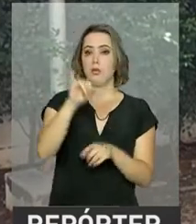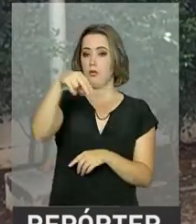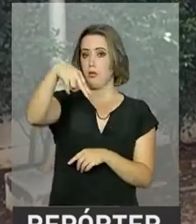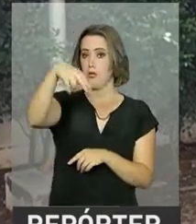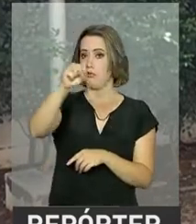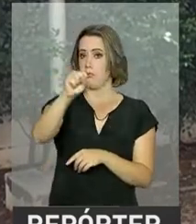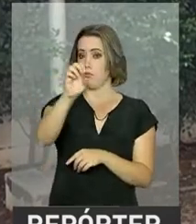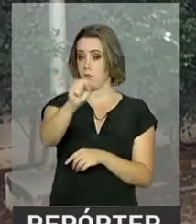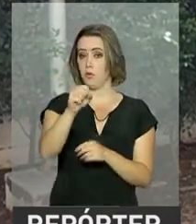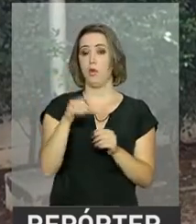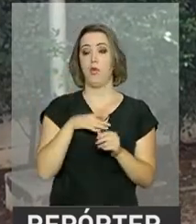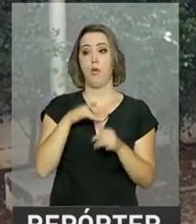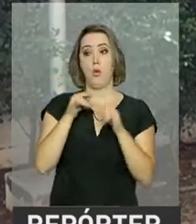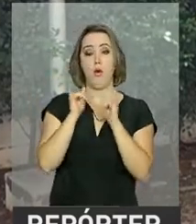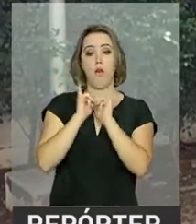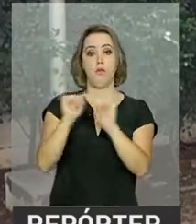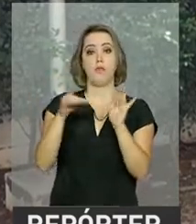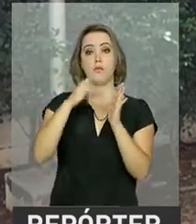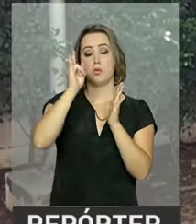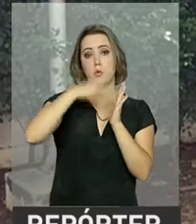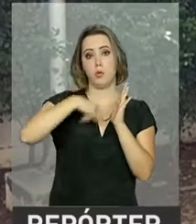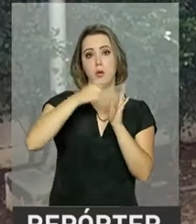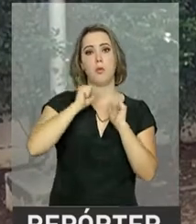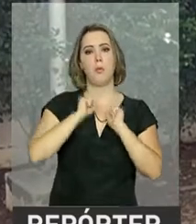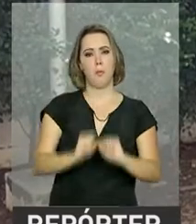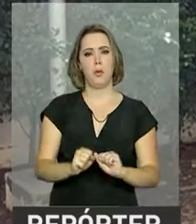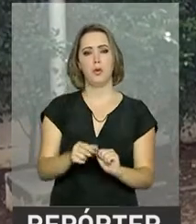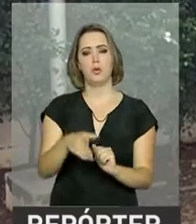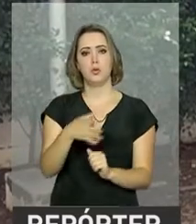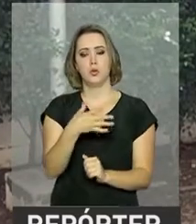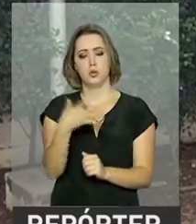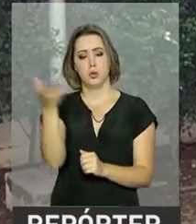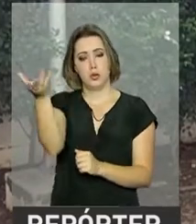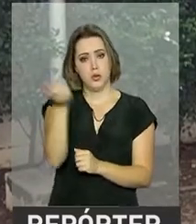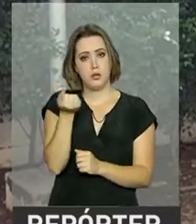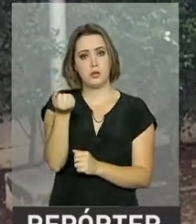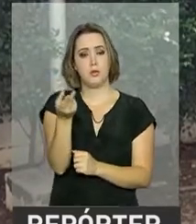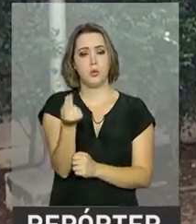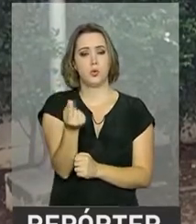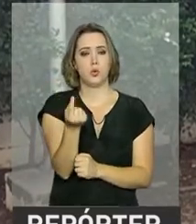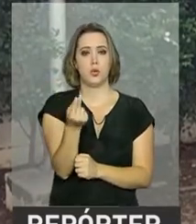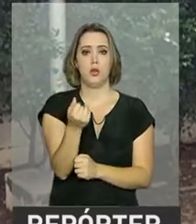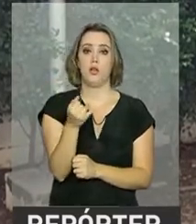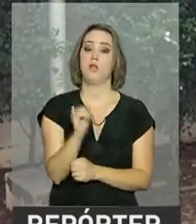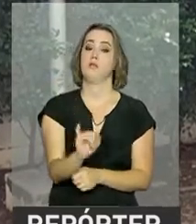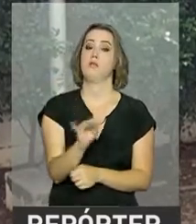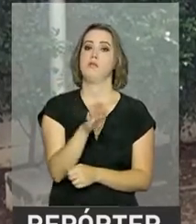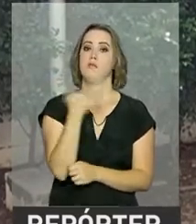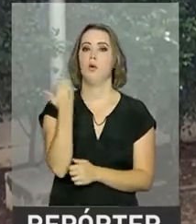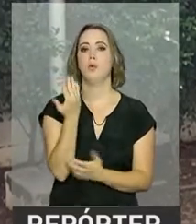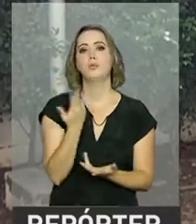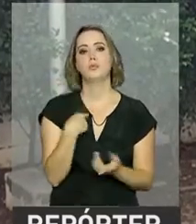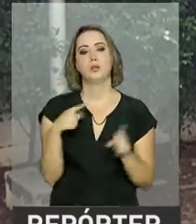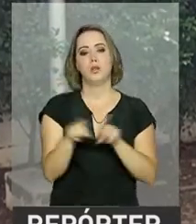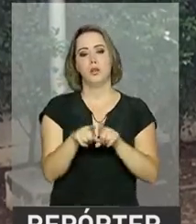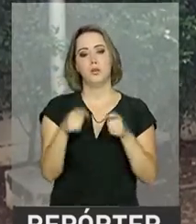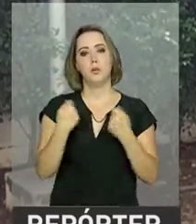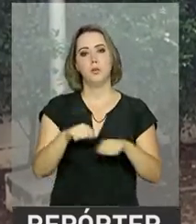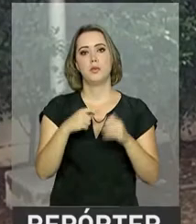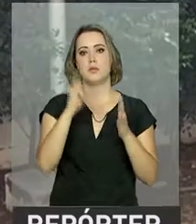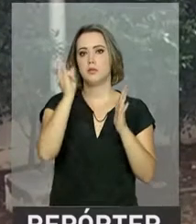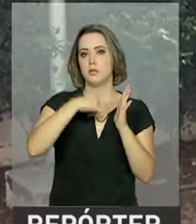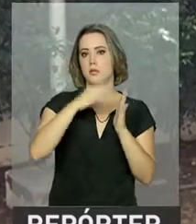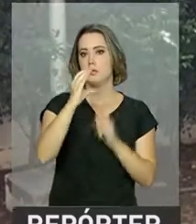declaração de dependentes que podem receber a pensão por morte e que têm direito aos valores. Também é necessário apresentar a identidade e o CPF